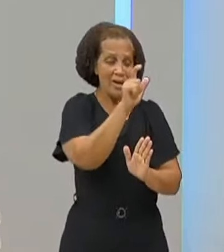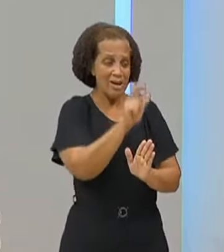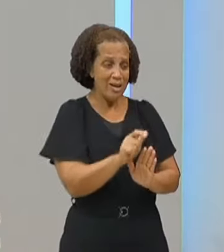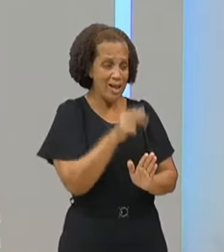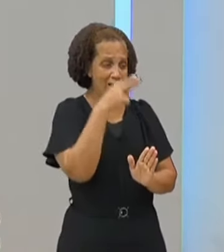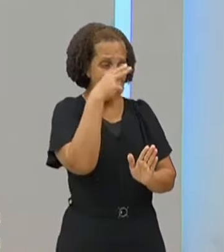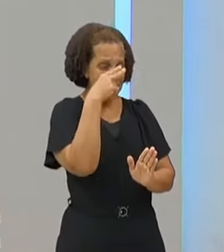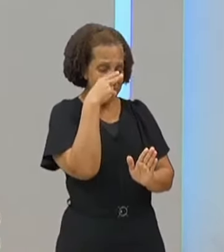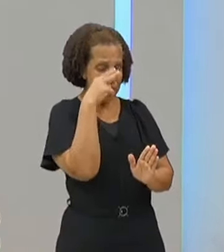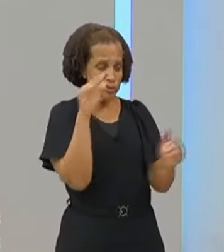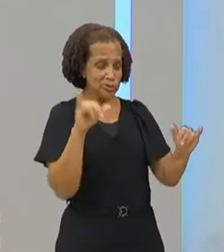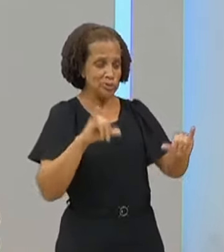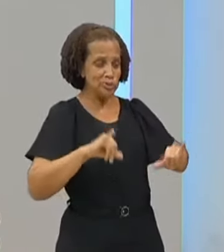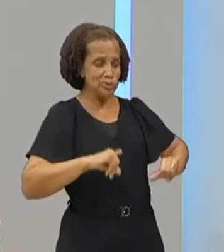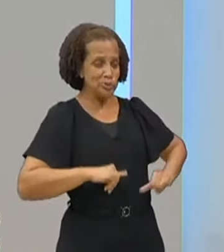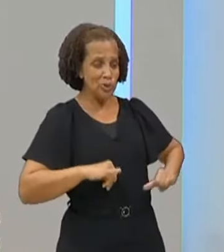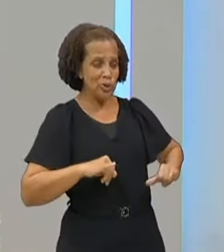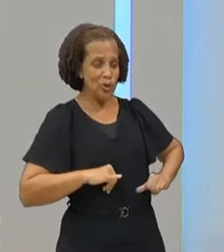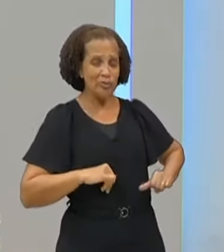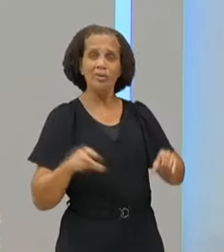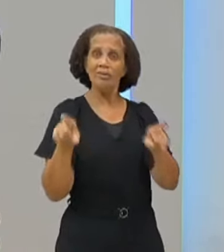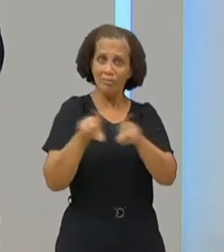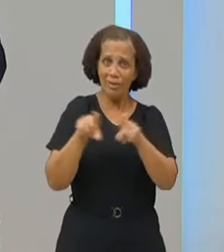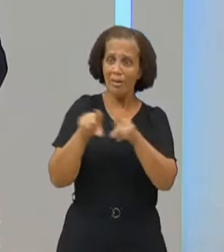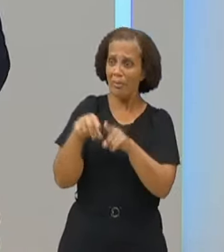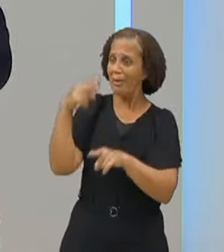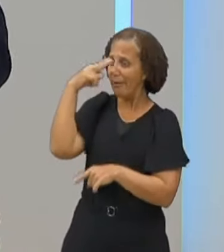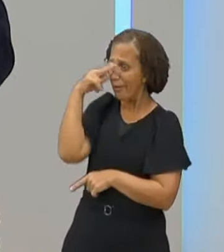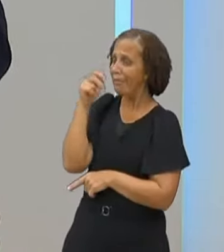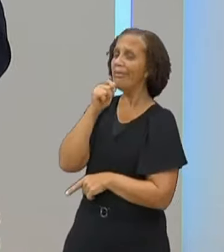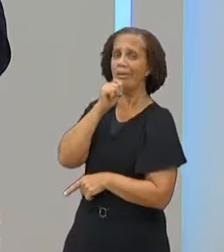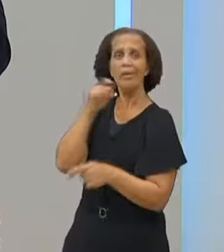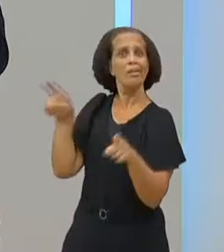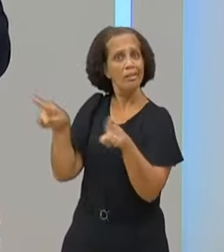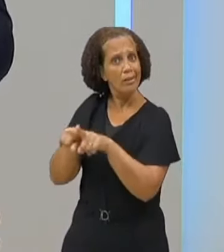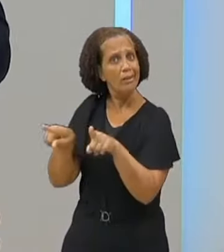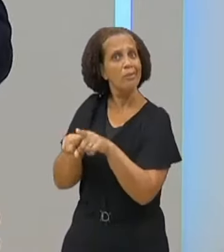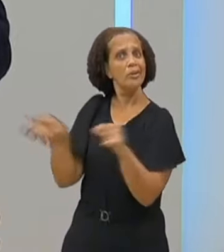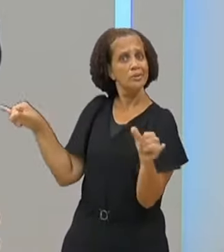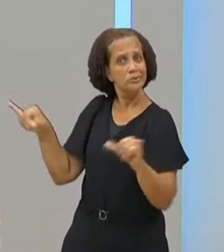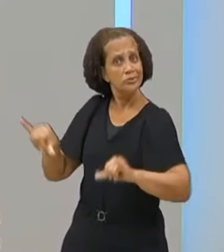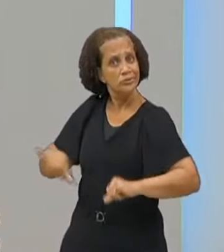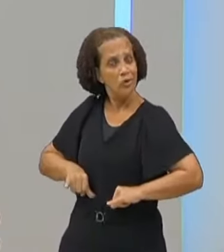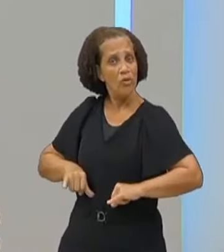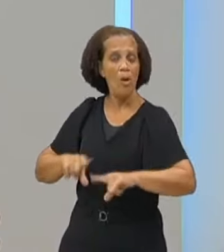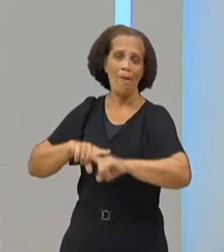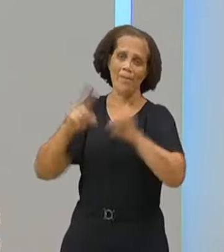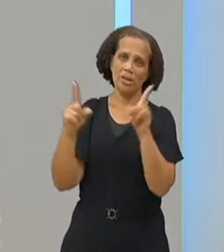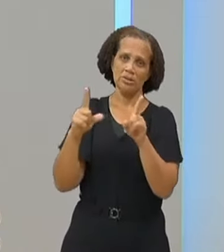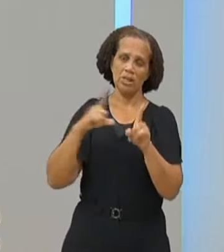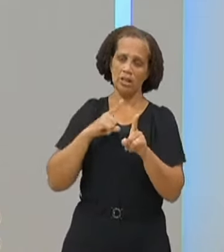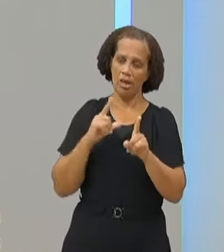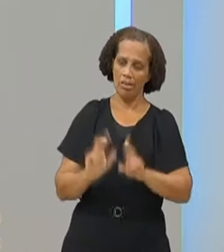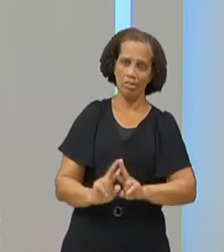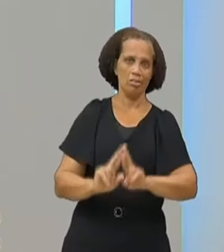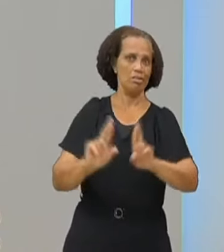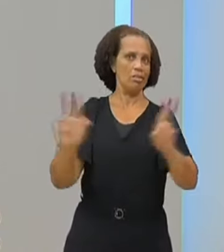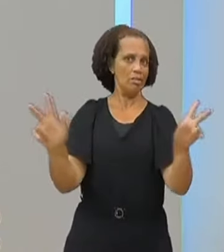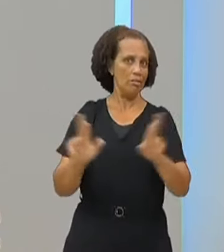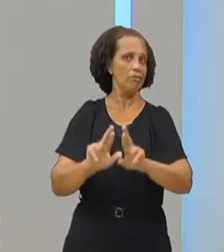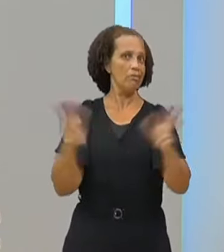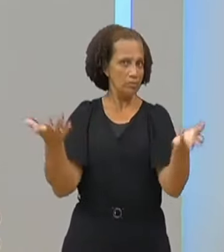que sofre, mas também aquele que não é cristão. Só que a causa,